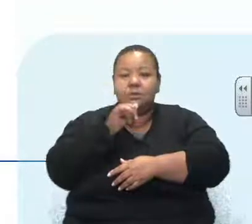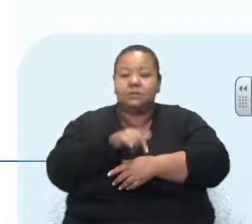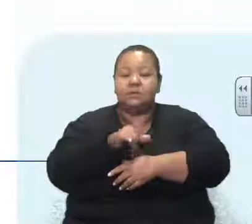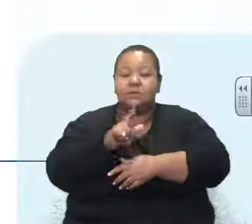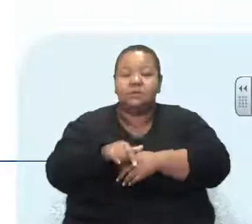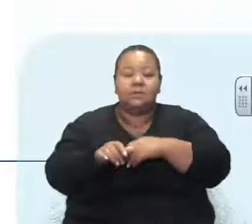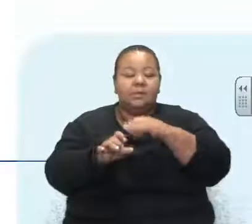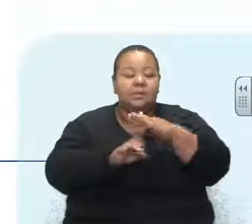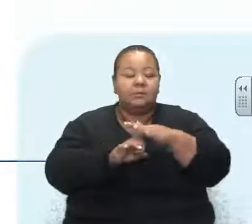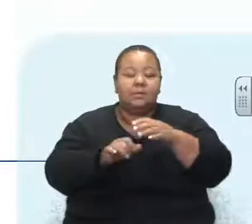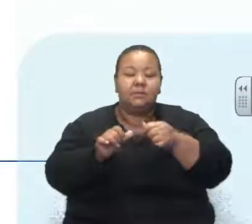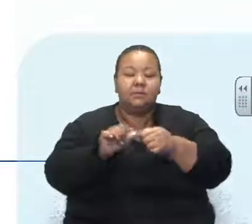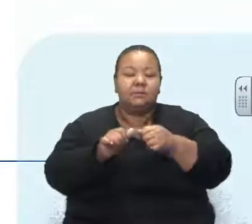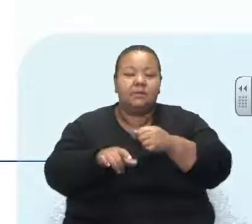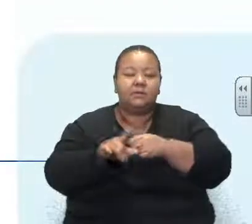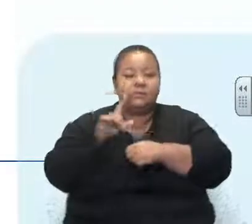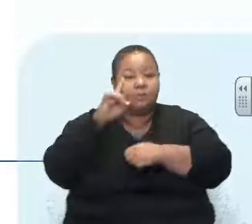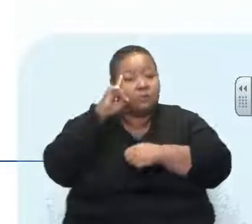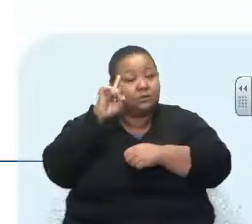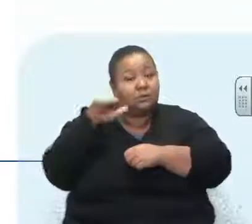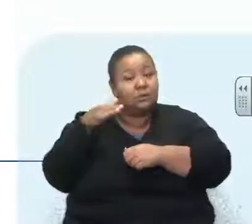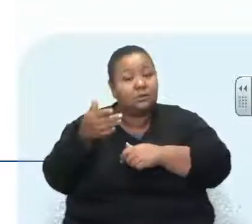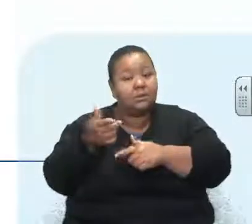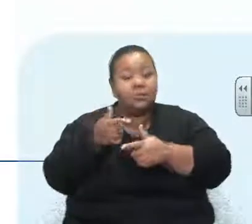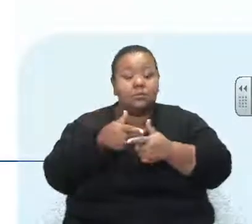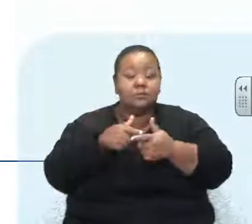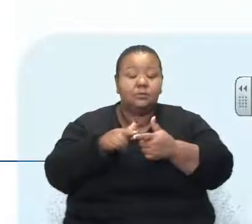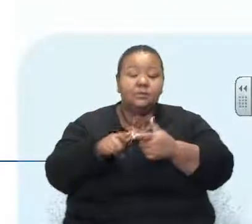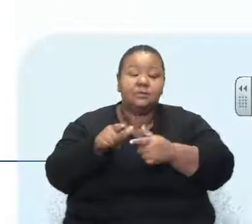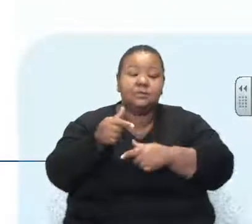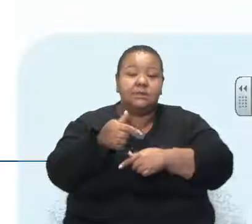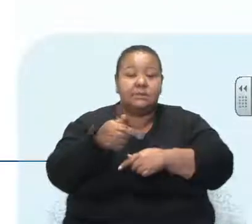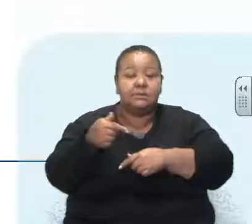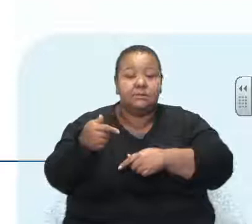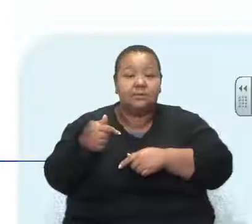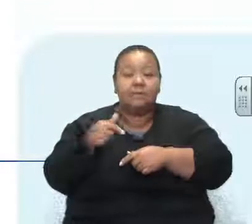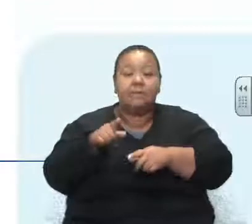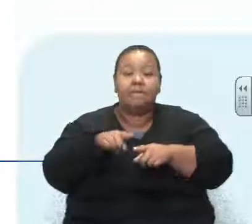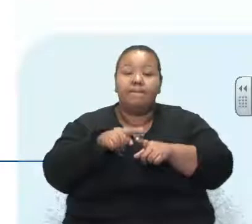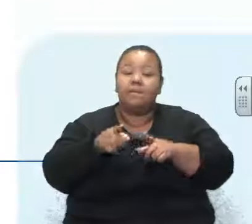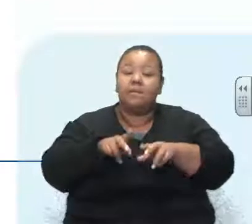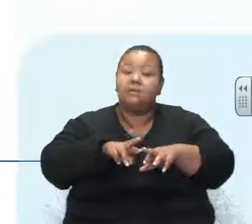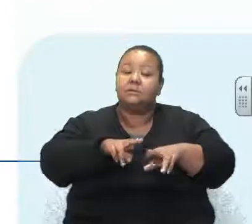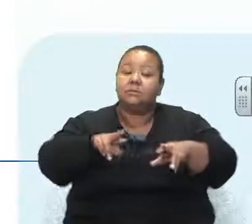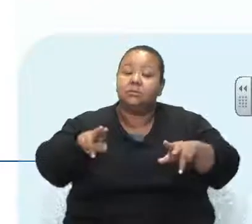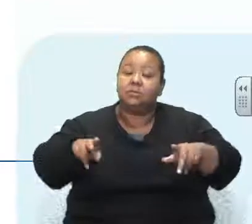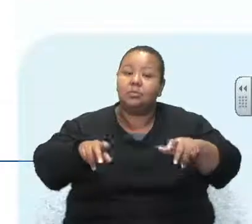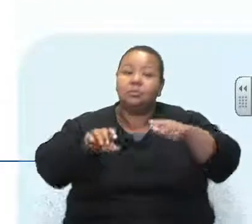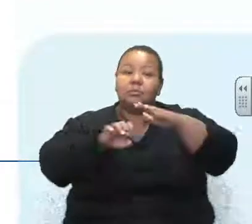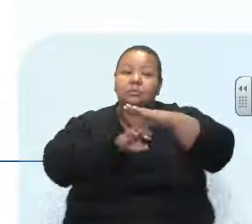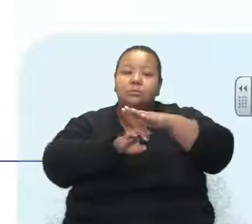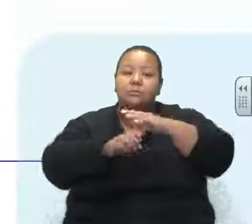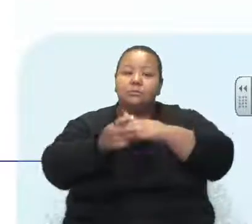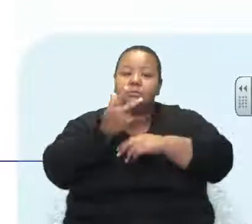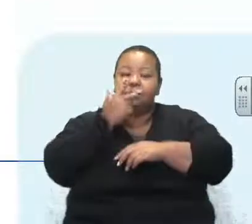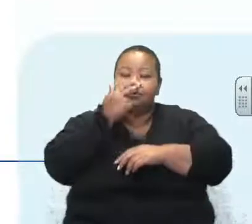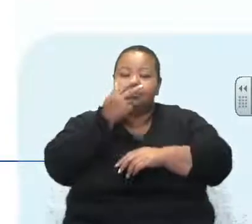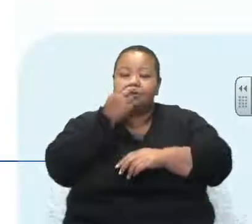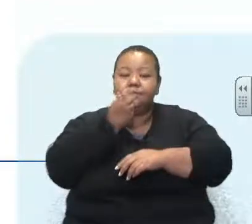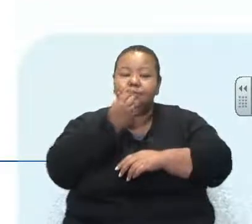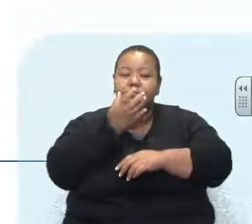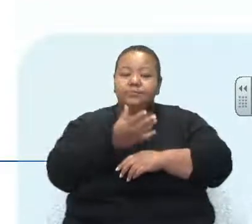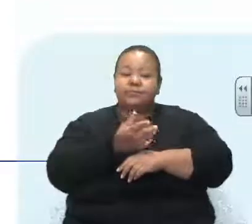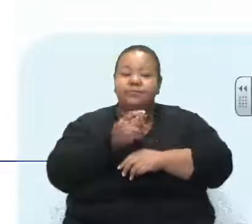por dias, então divide por semana, divide pelo período. Mas várias empresas acham interessante classificar